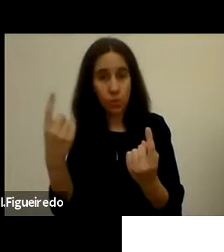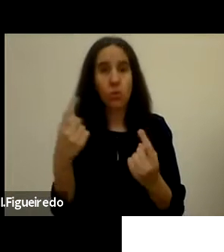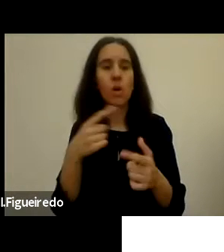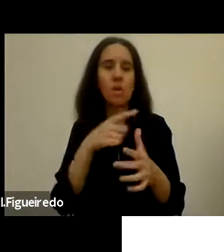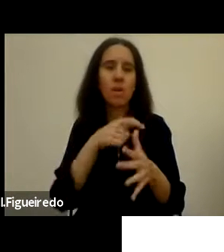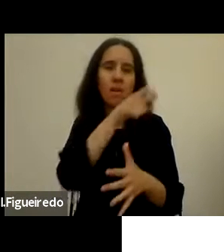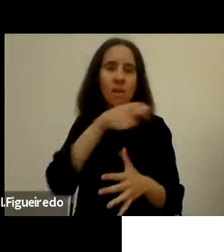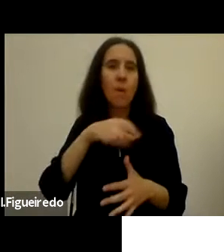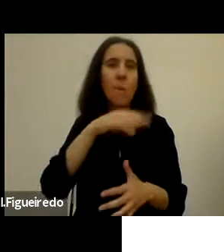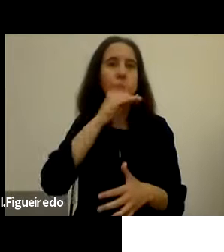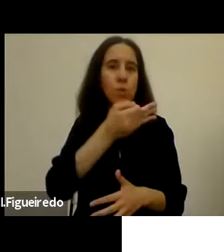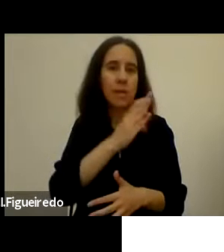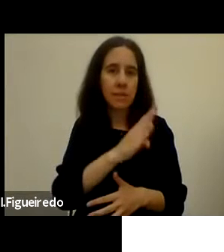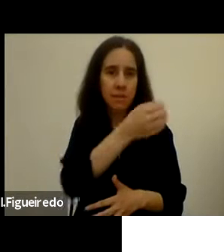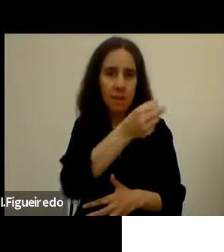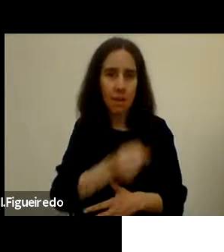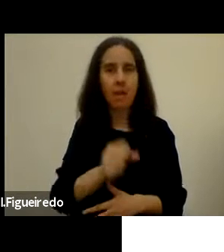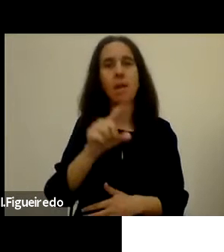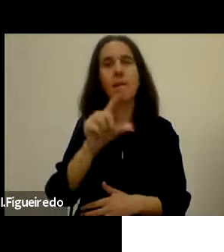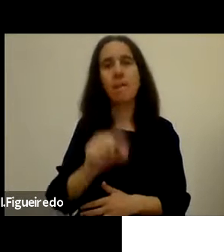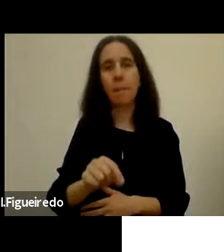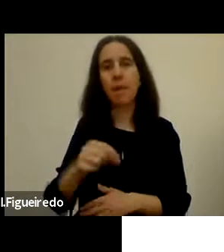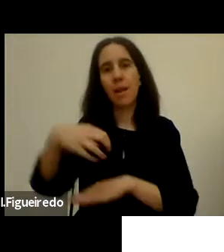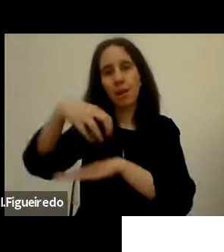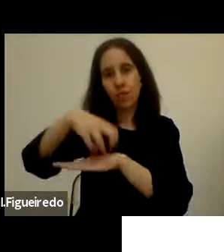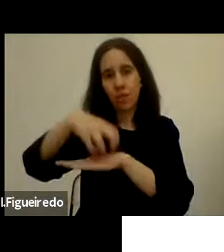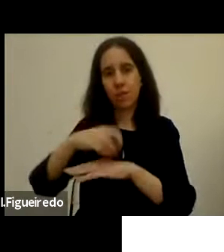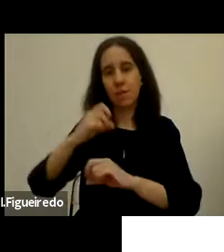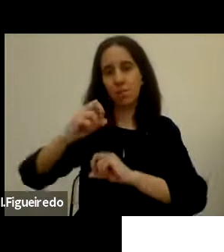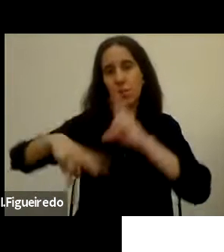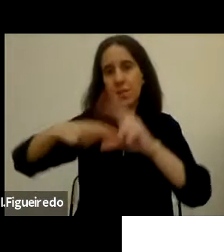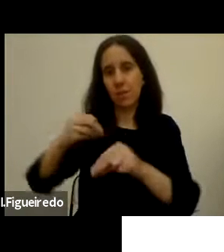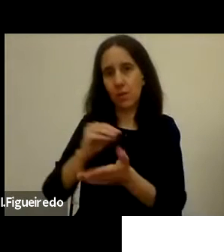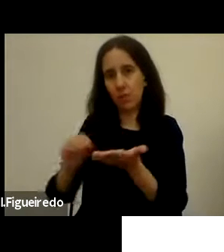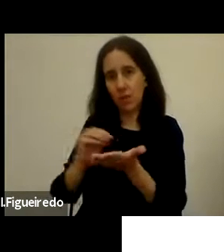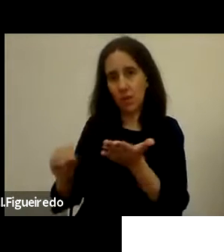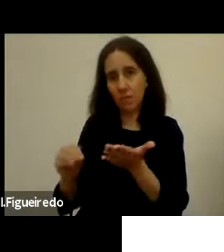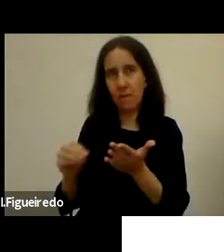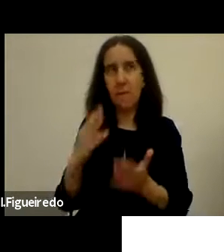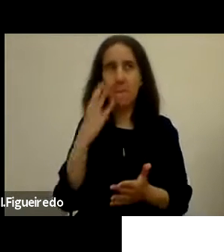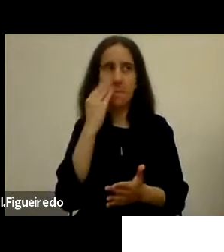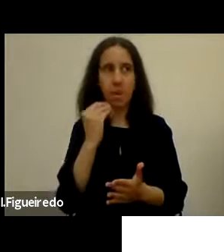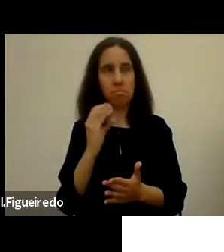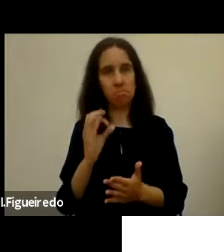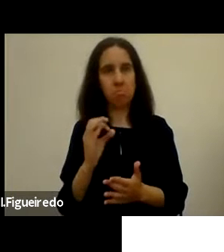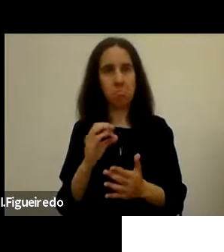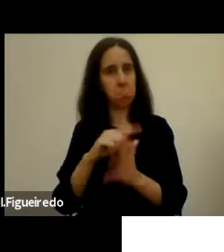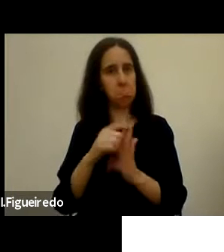da Polícia Judiciária e também da Agência para a Modernização Administrativa, e penso que com isto abrangi